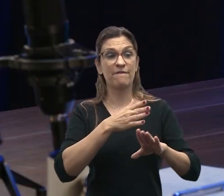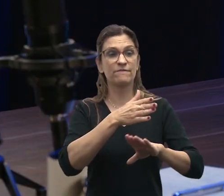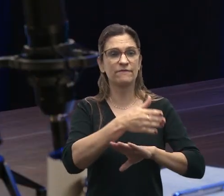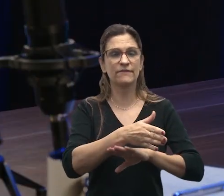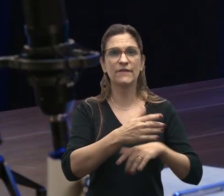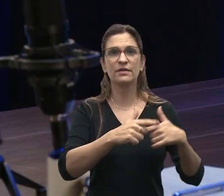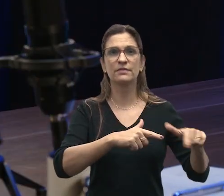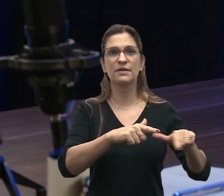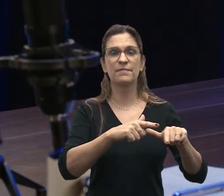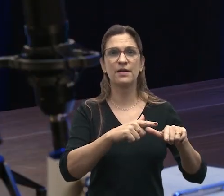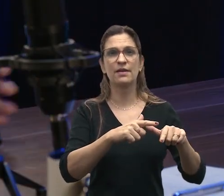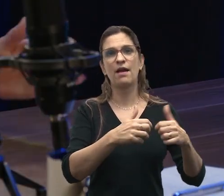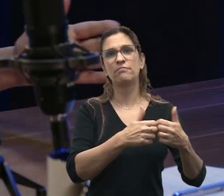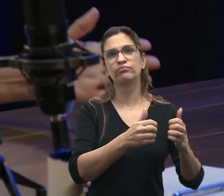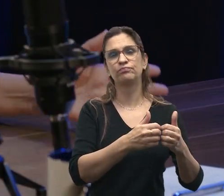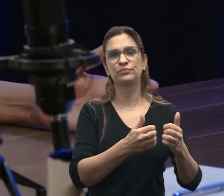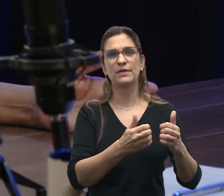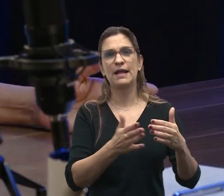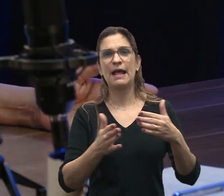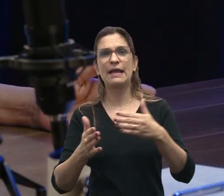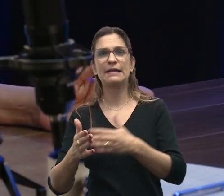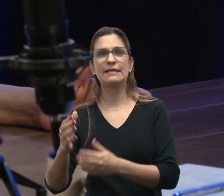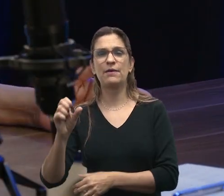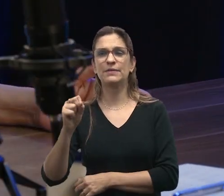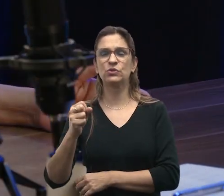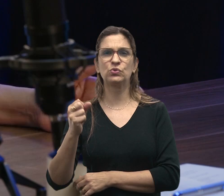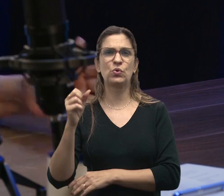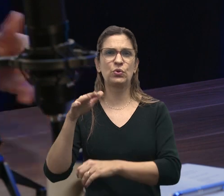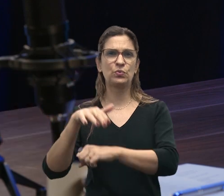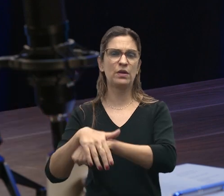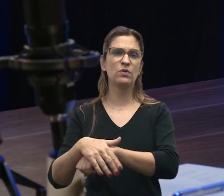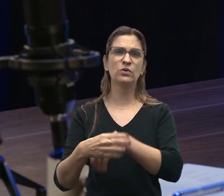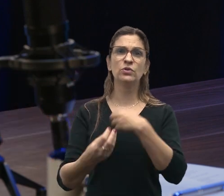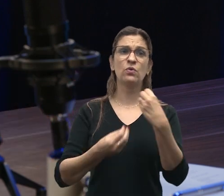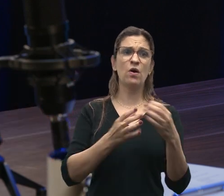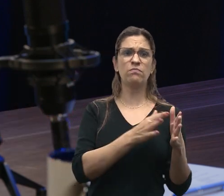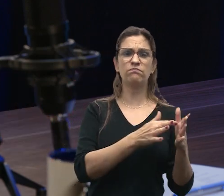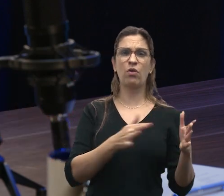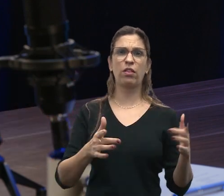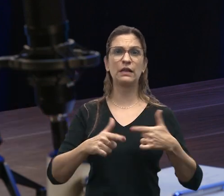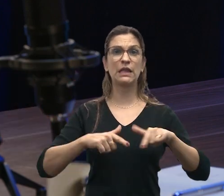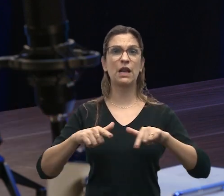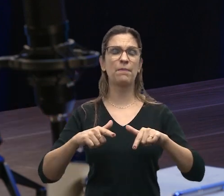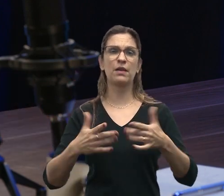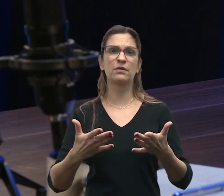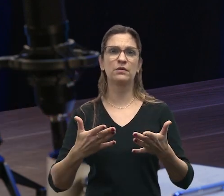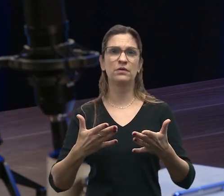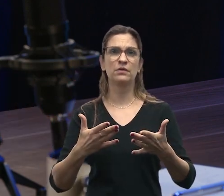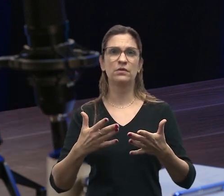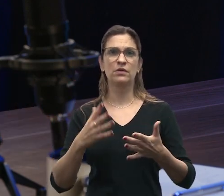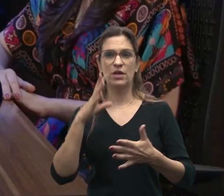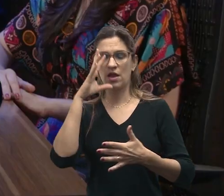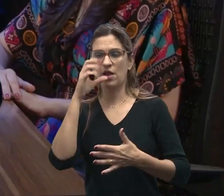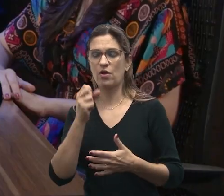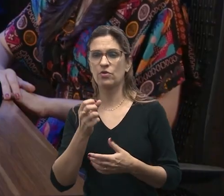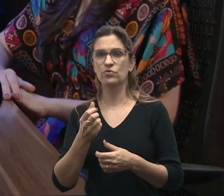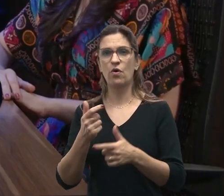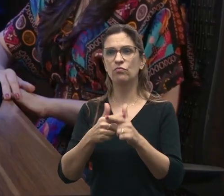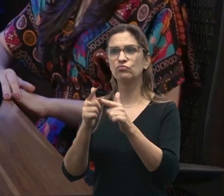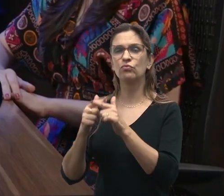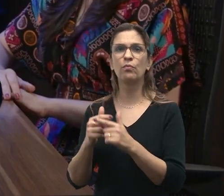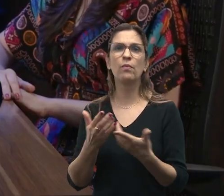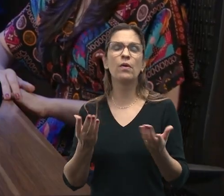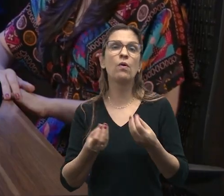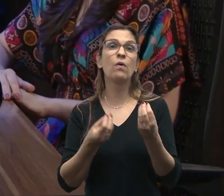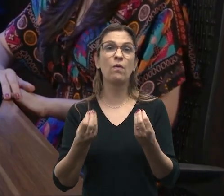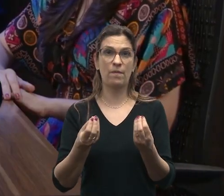às 7h30, 8 horas da noite. Como é que você consegue resolver sua vida? E mais do que isso, a vida não é só sobreviver. Você precisa estudar, você